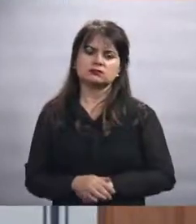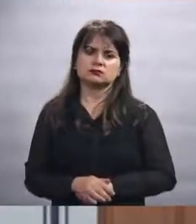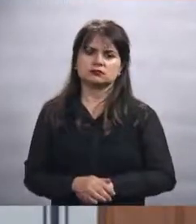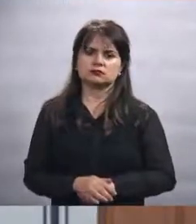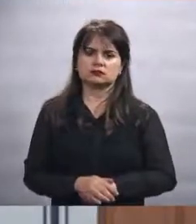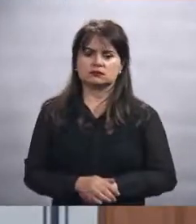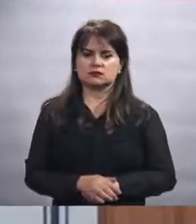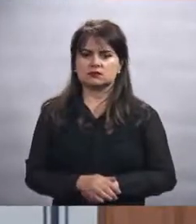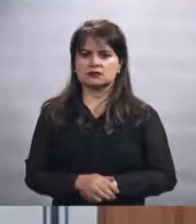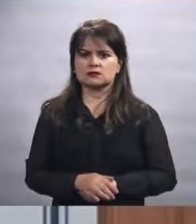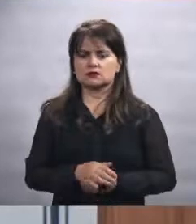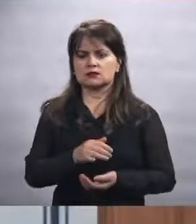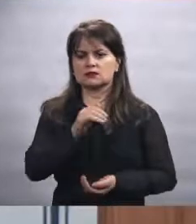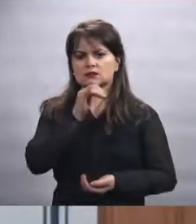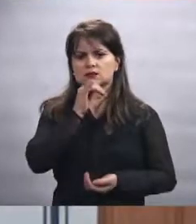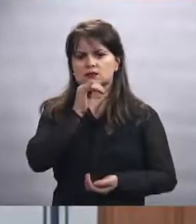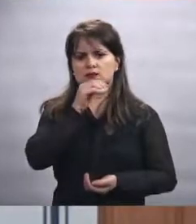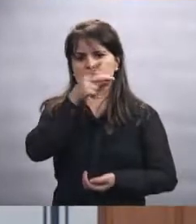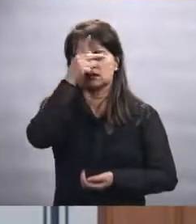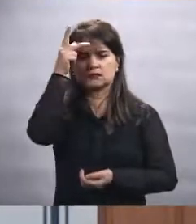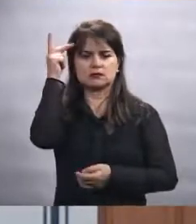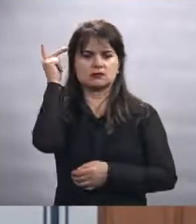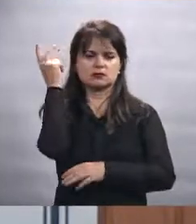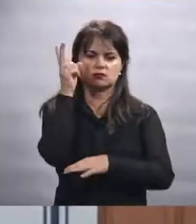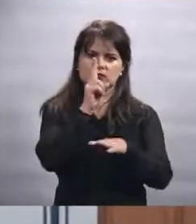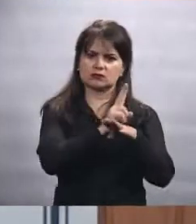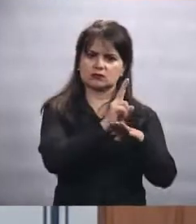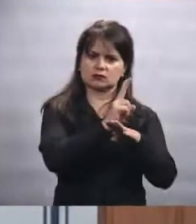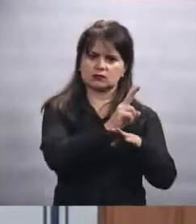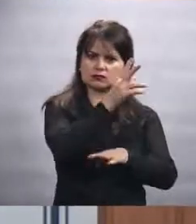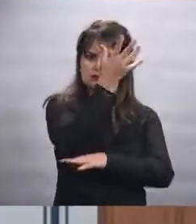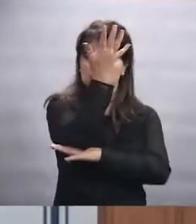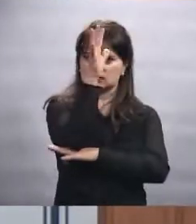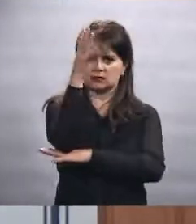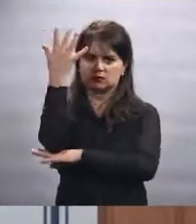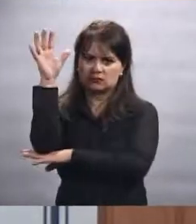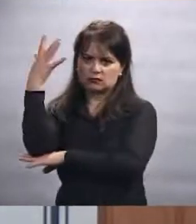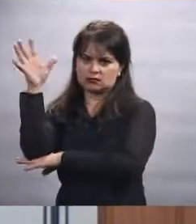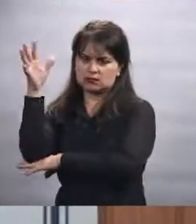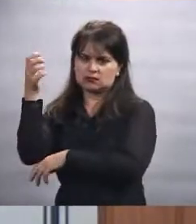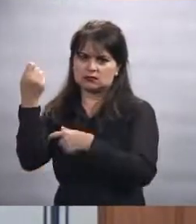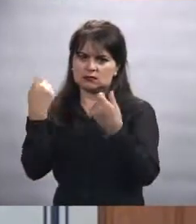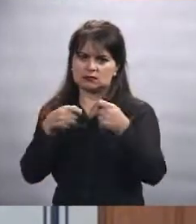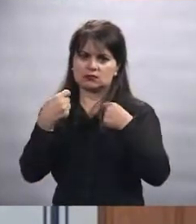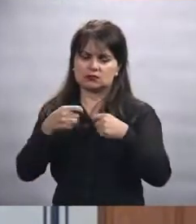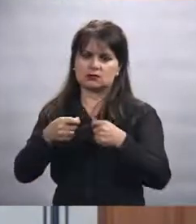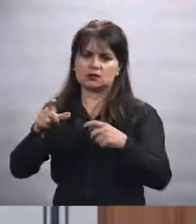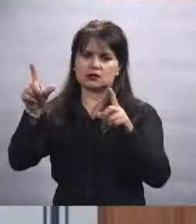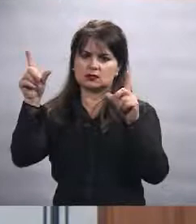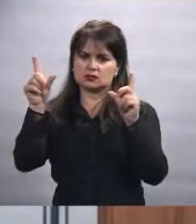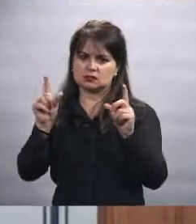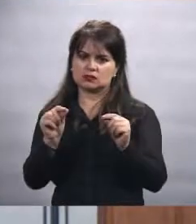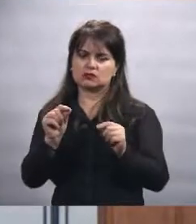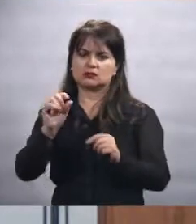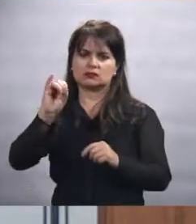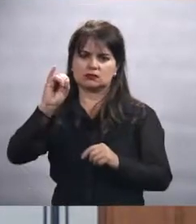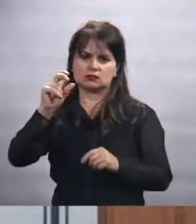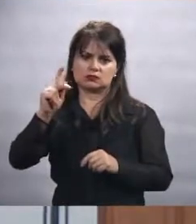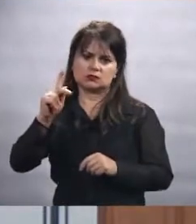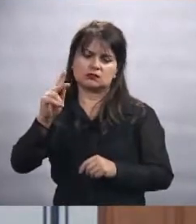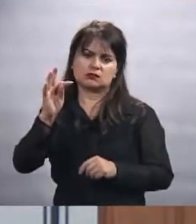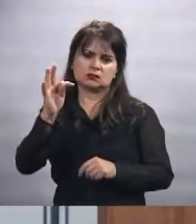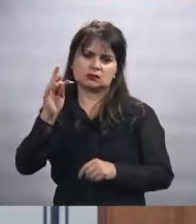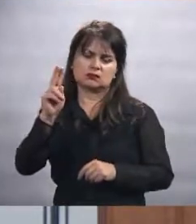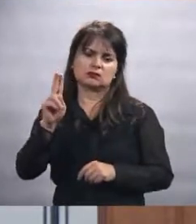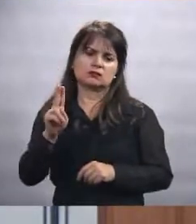ações benéficas ao meio ambiente, à preservação e, principalmente, mantendo seus imóveis limpos e